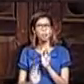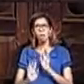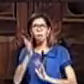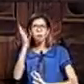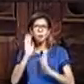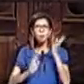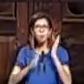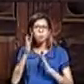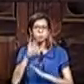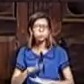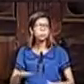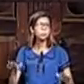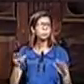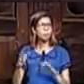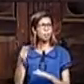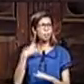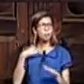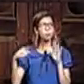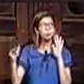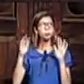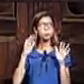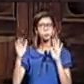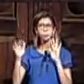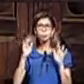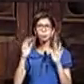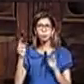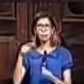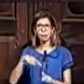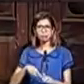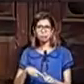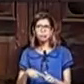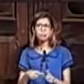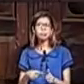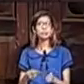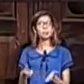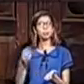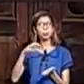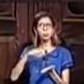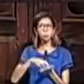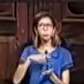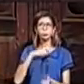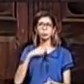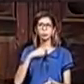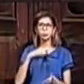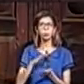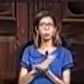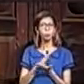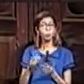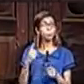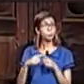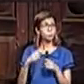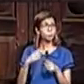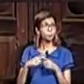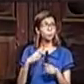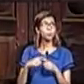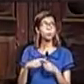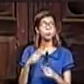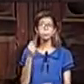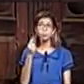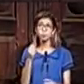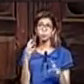aí. Fico imaginando se aqui na capital não estão acontecendo coisas desse tipo. Por quê? Porque no